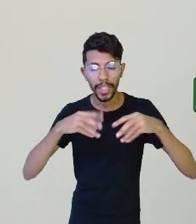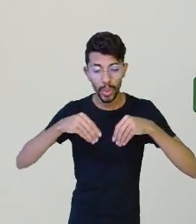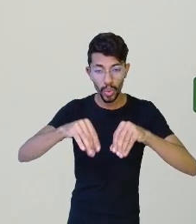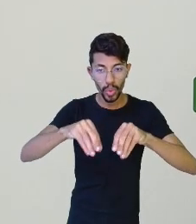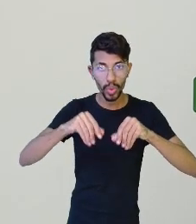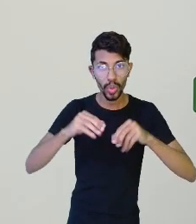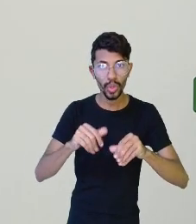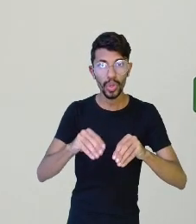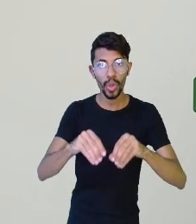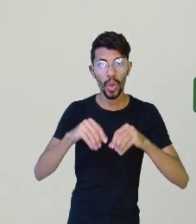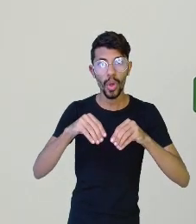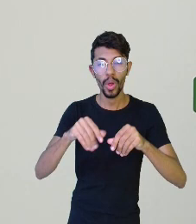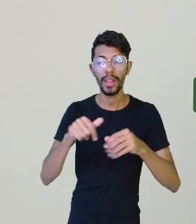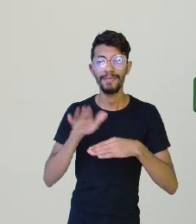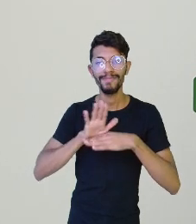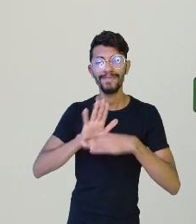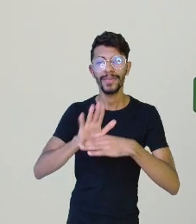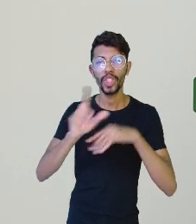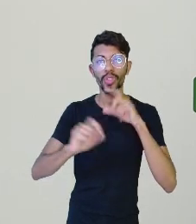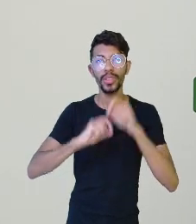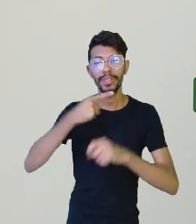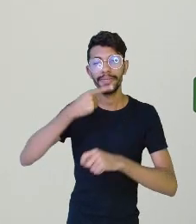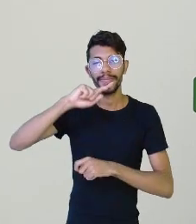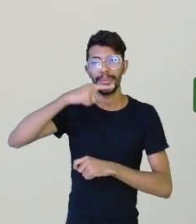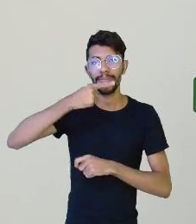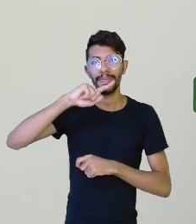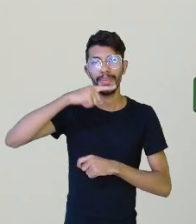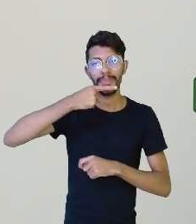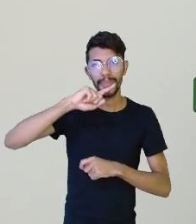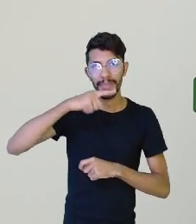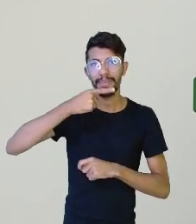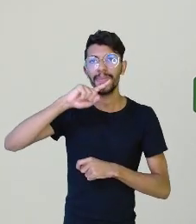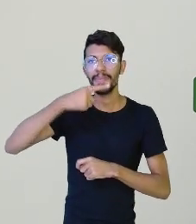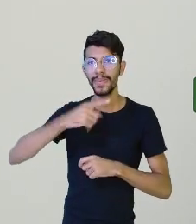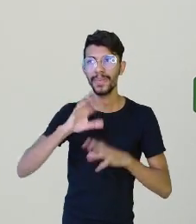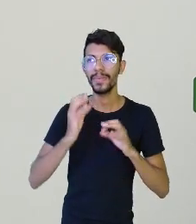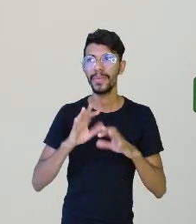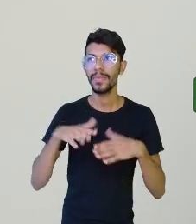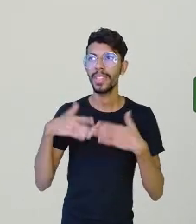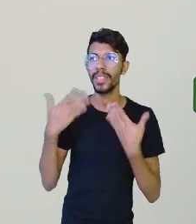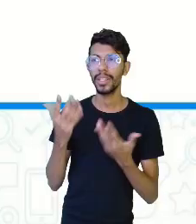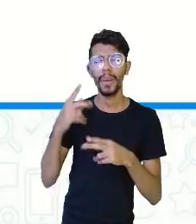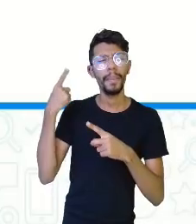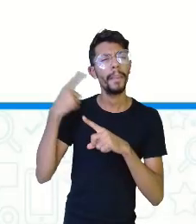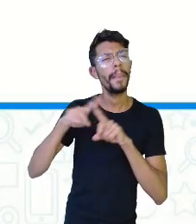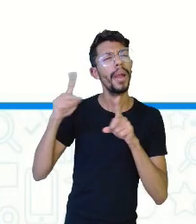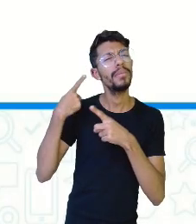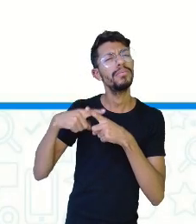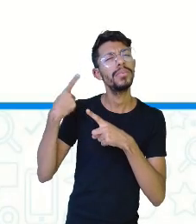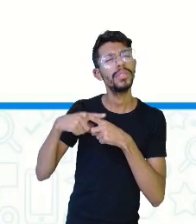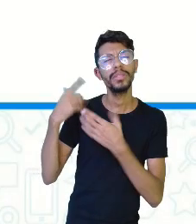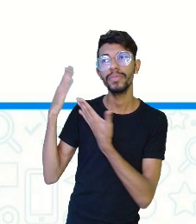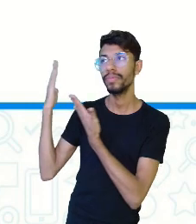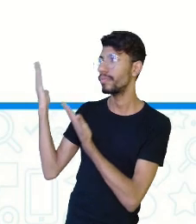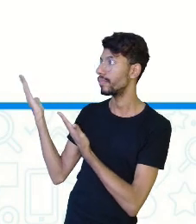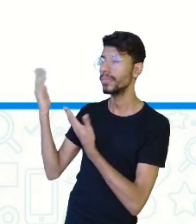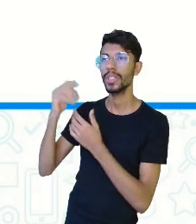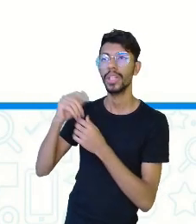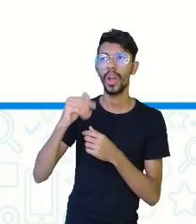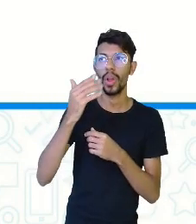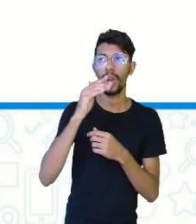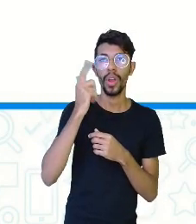a plantação dessa vegetação da cana-de-açúcar. Aí aqui está dizendo por quê, ó. O sucesso do plantio